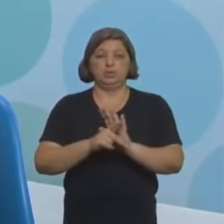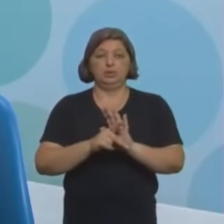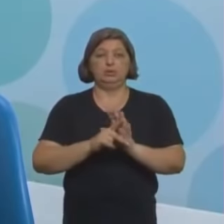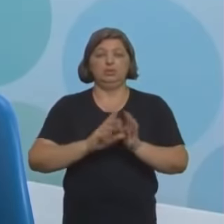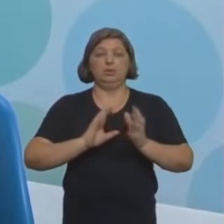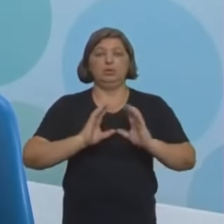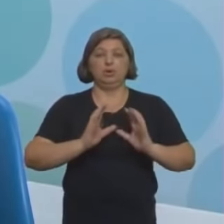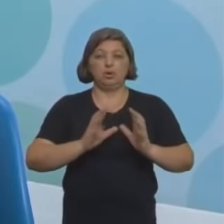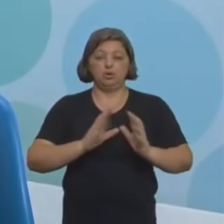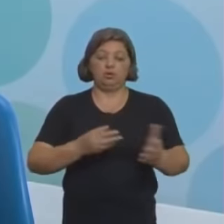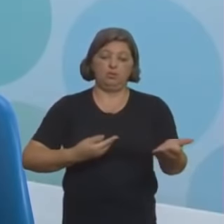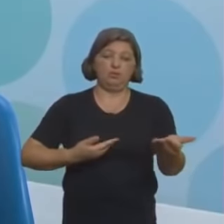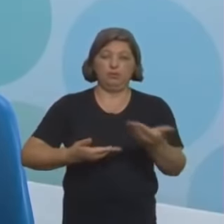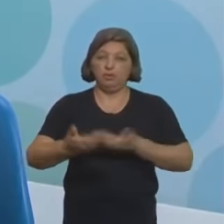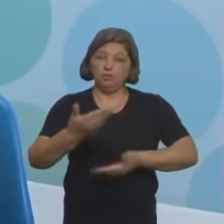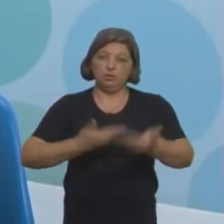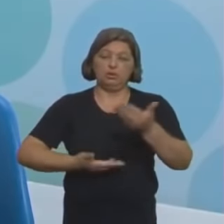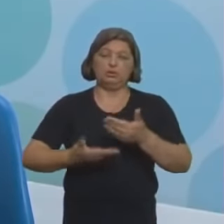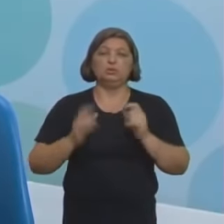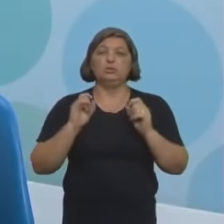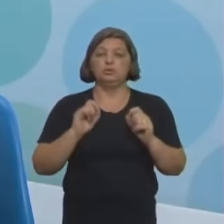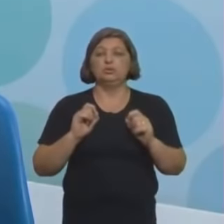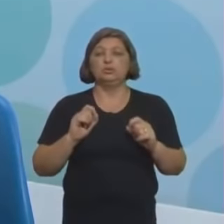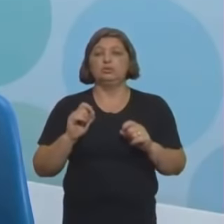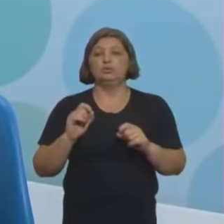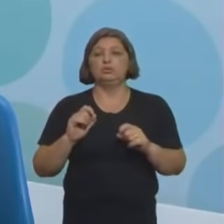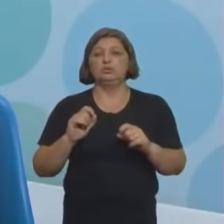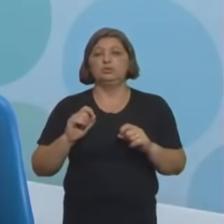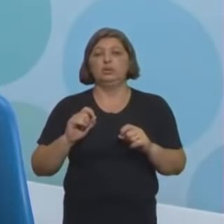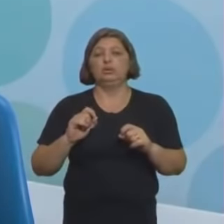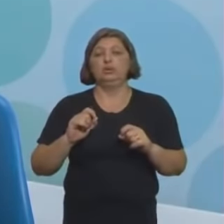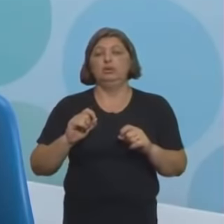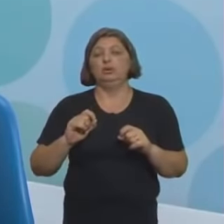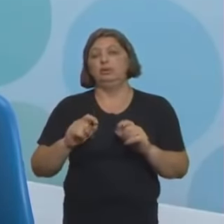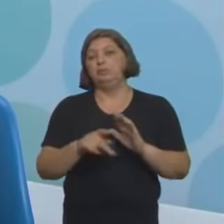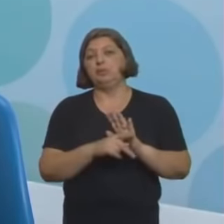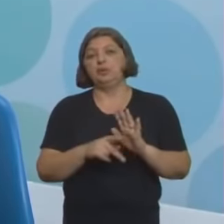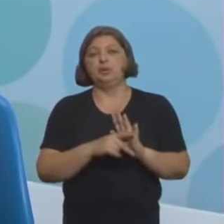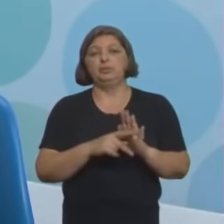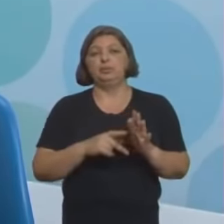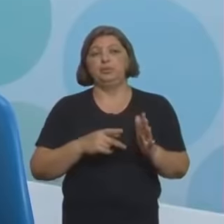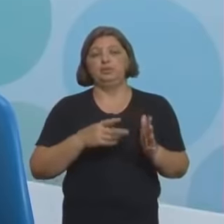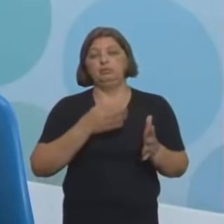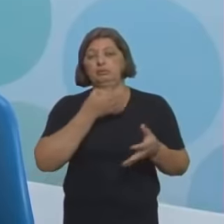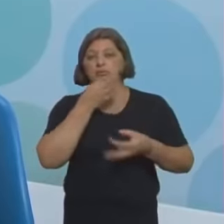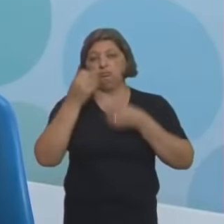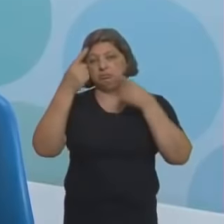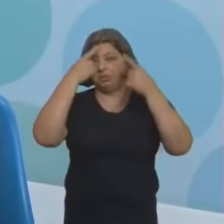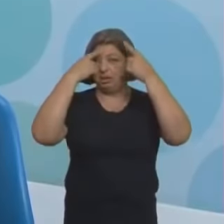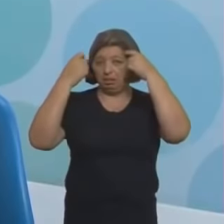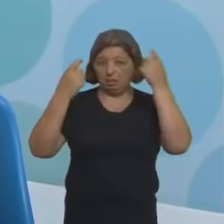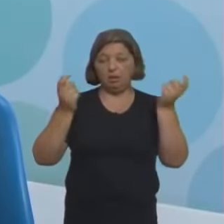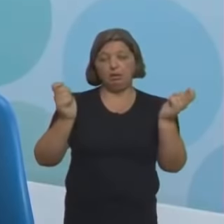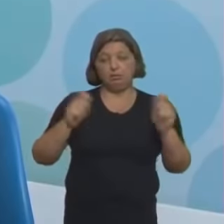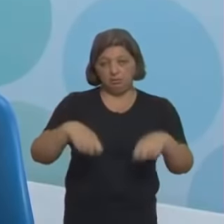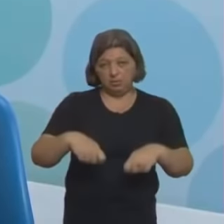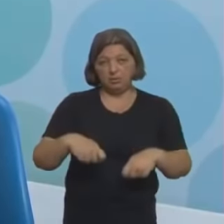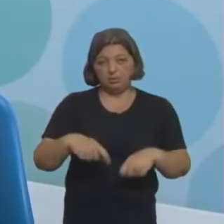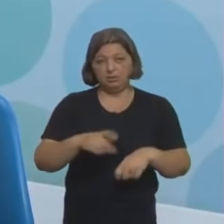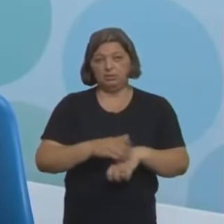também quais caminhos nós vamos adotar, enfim, ou podemos